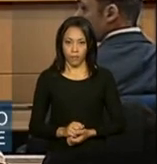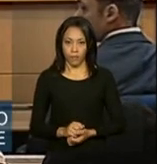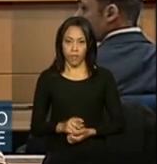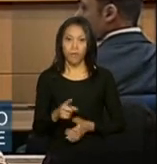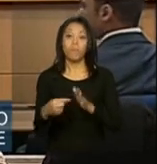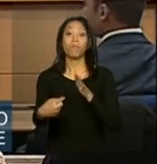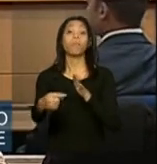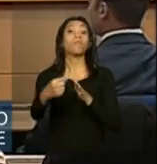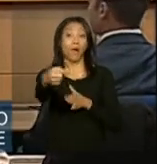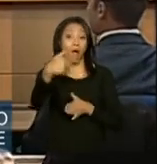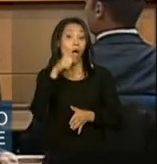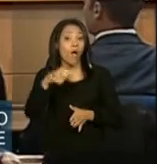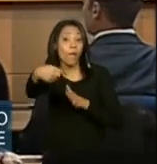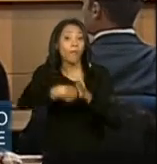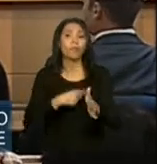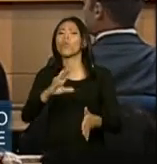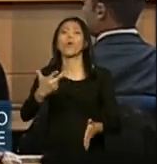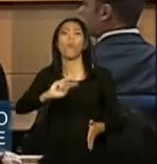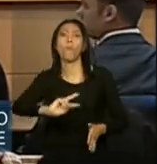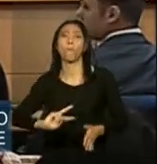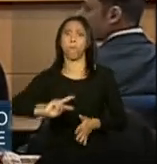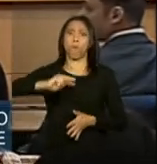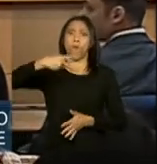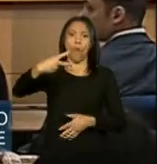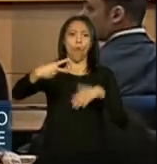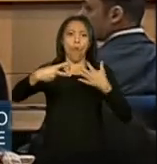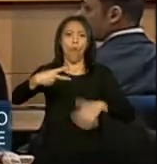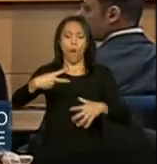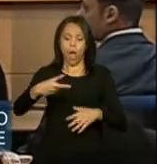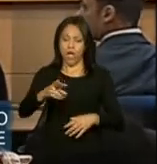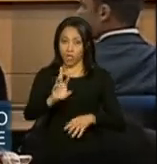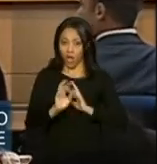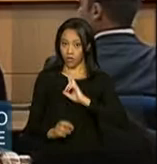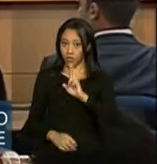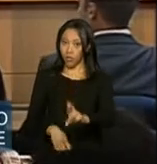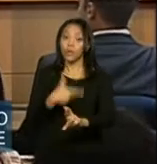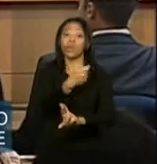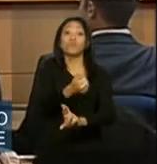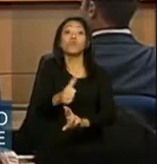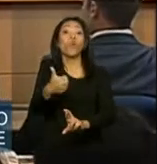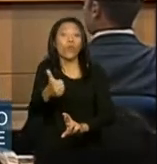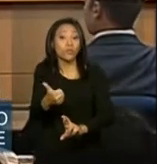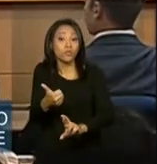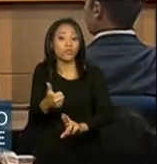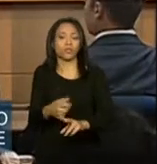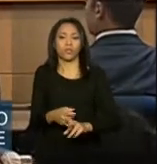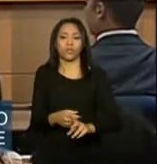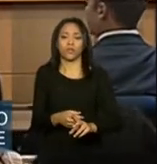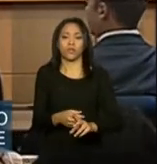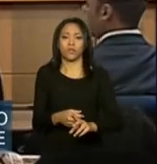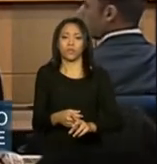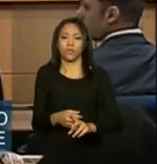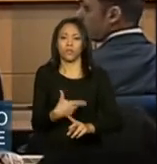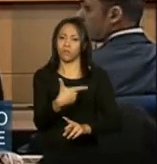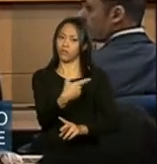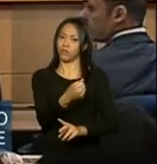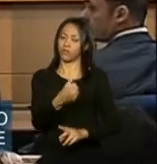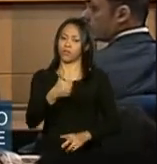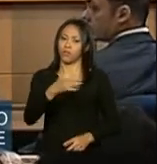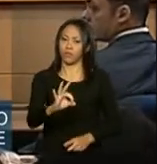Acho que foi em 2011. Foi no rol que foi implantado em 2011. Aliás, em 2010.